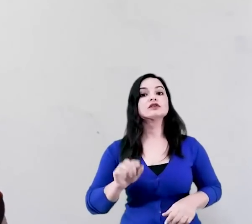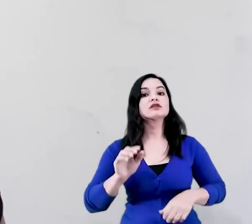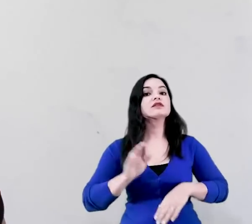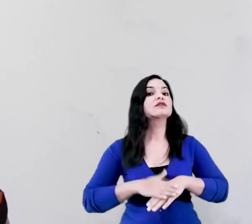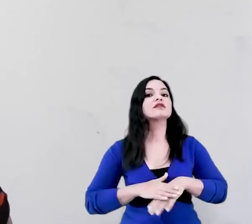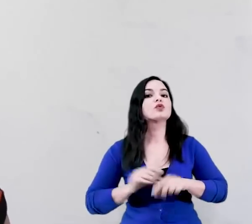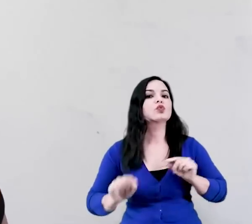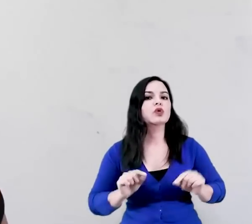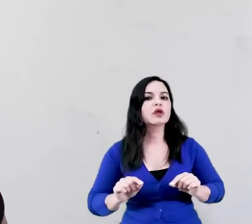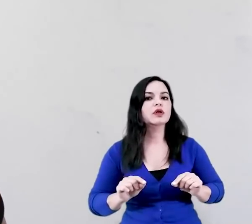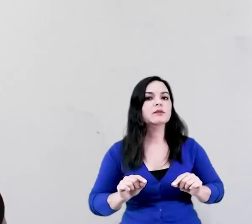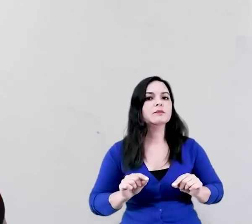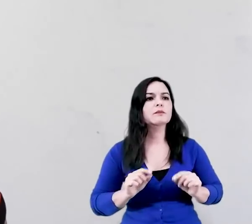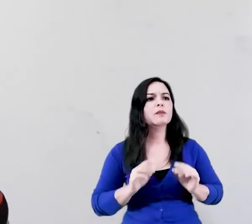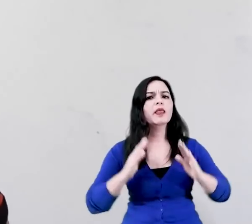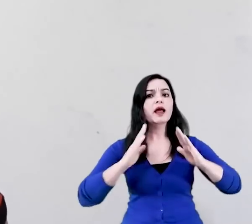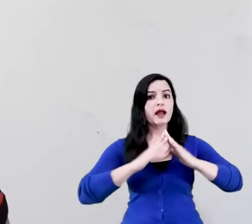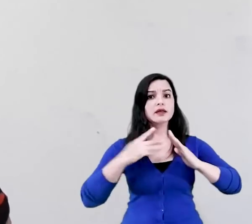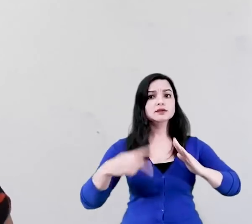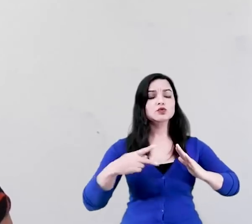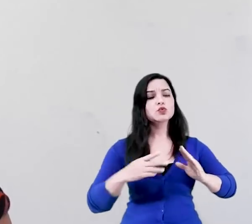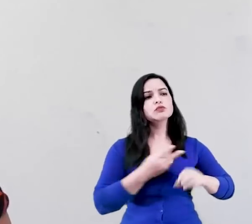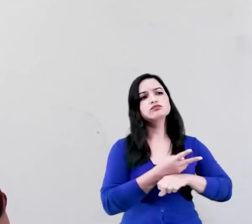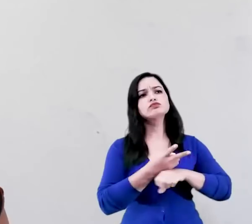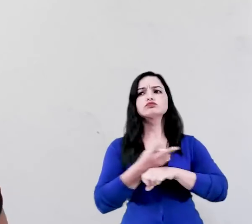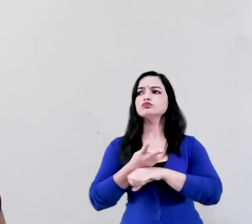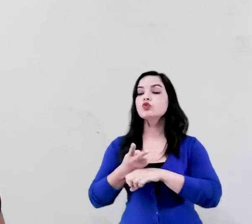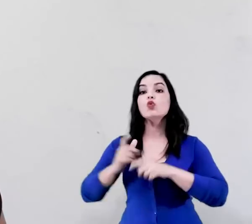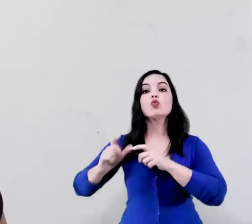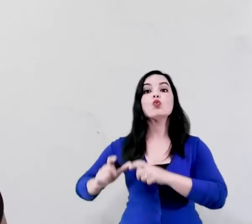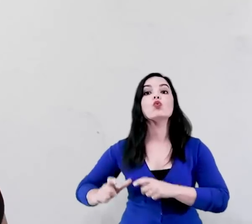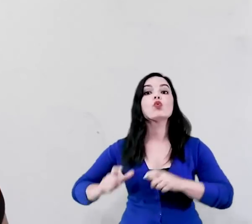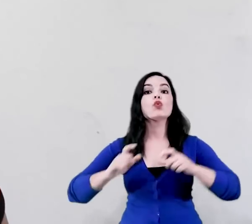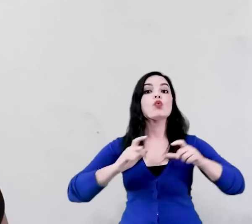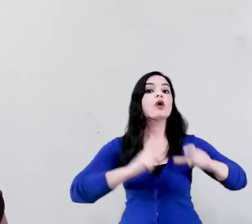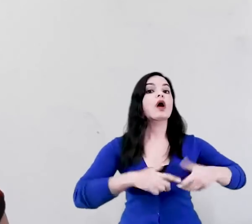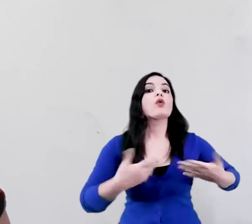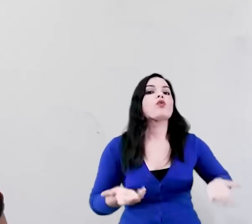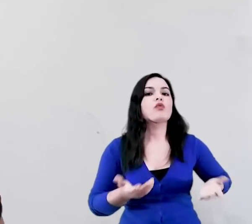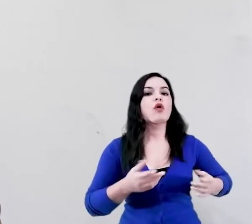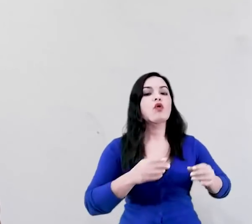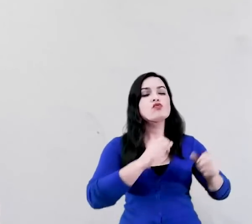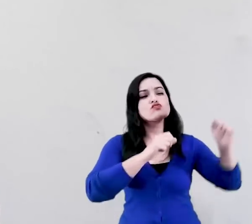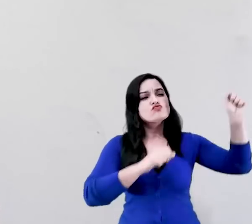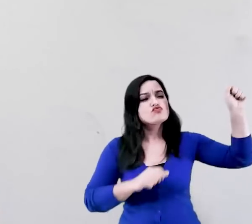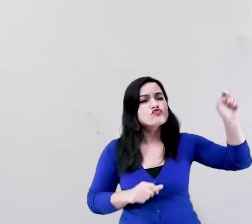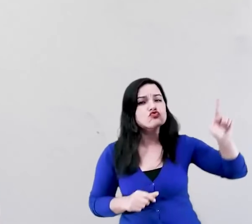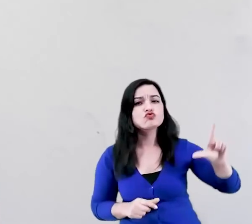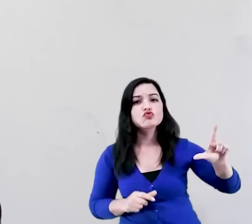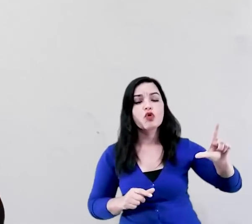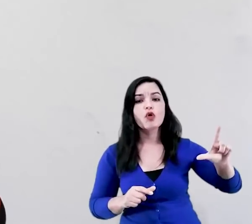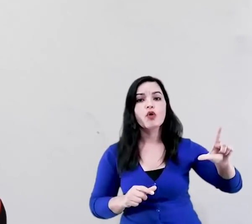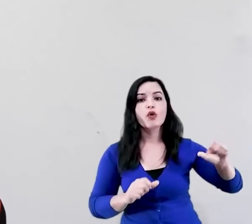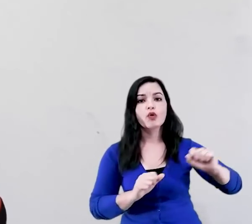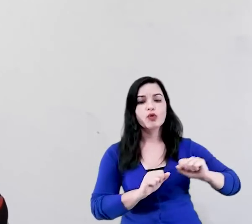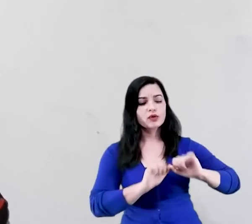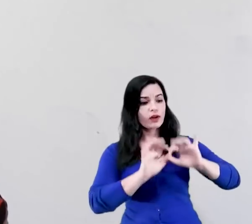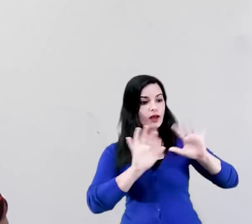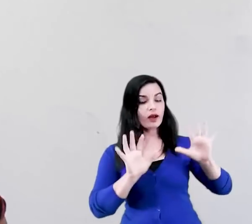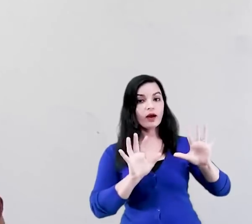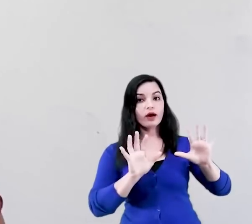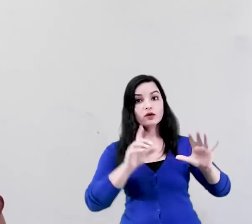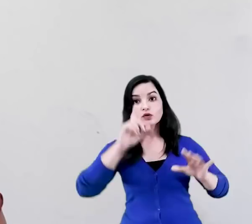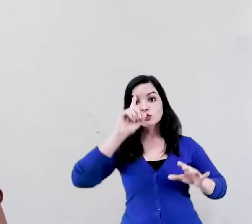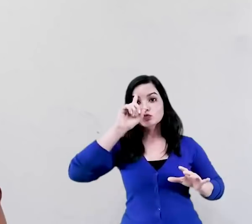escolher um local aí na sua casa onde exista a iluminação do sol a maior parte do dia. Se